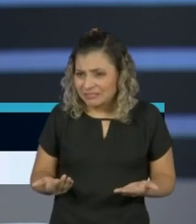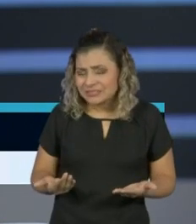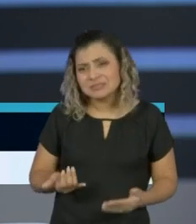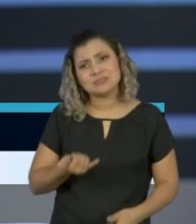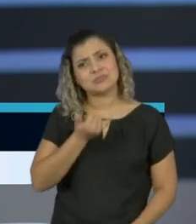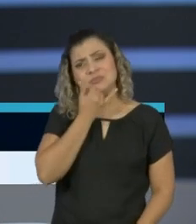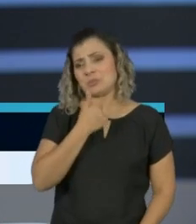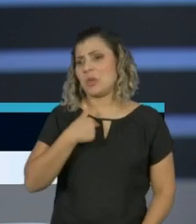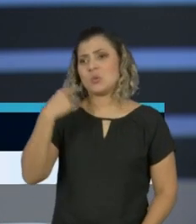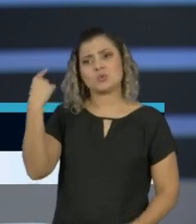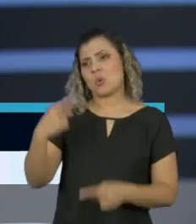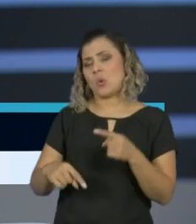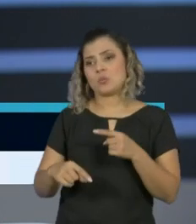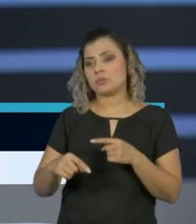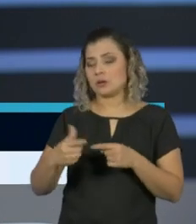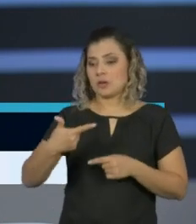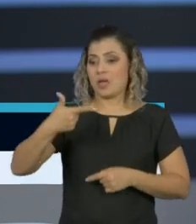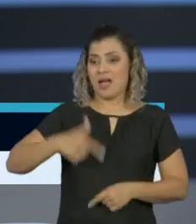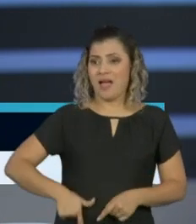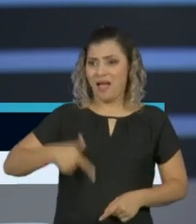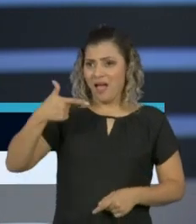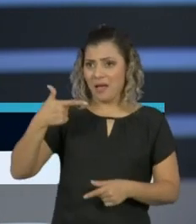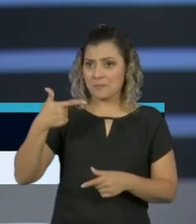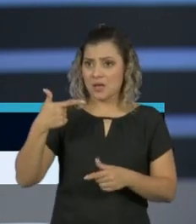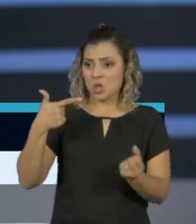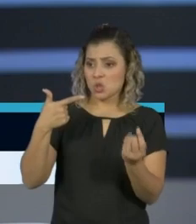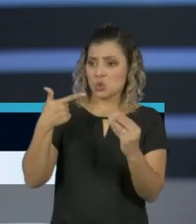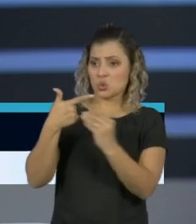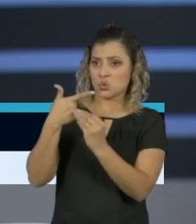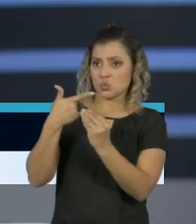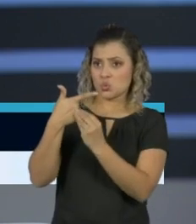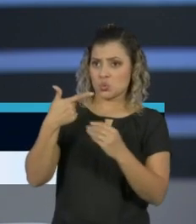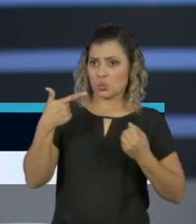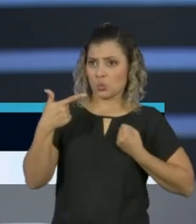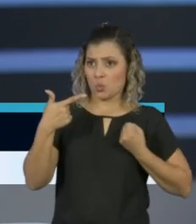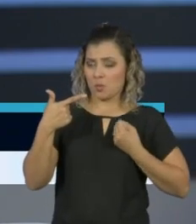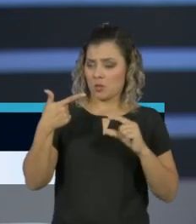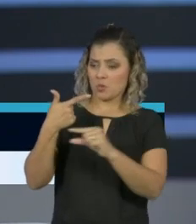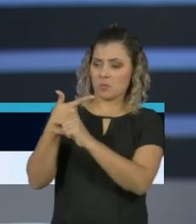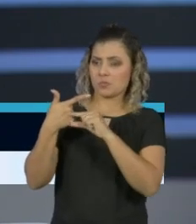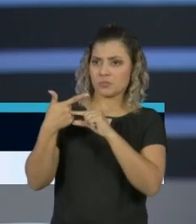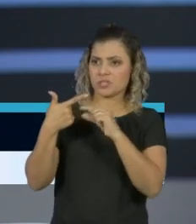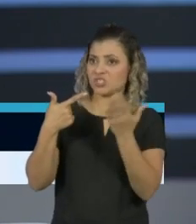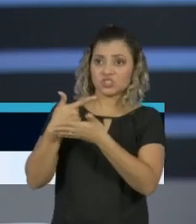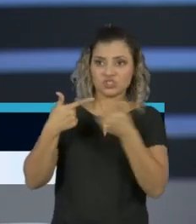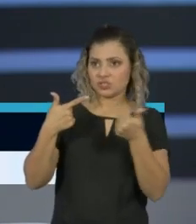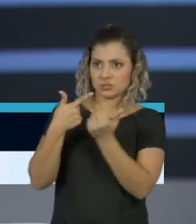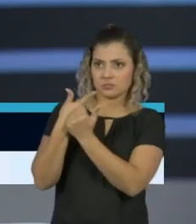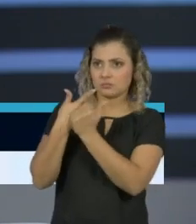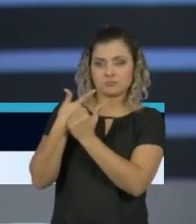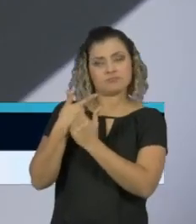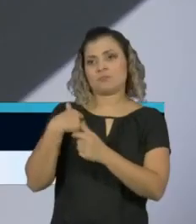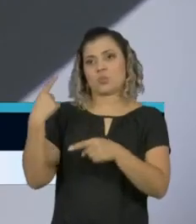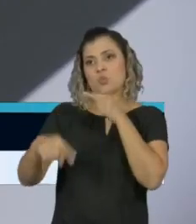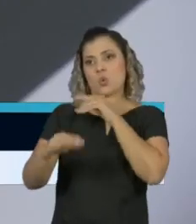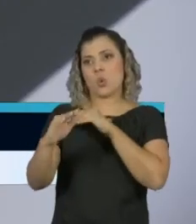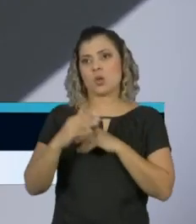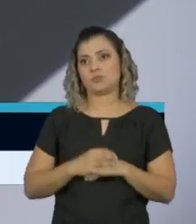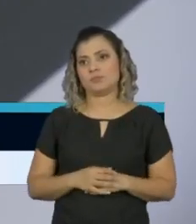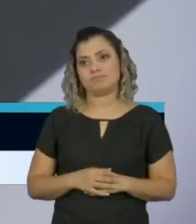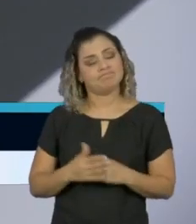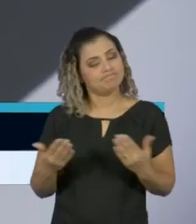contra o pessoalmente e se perder rastreabilidade você tá atacando uma coisa que é completamente diferente